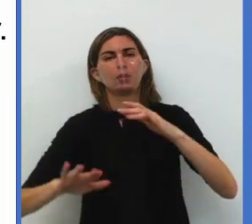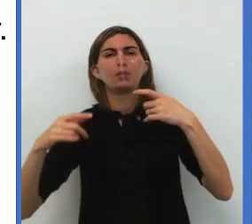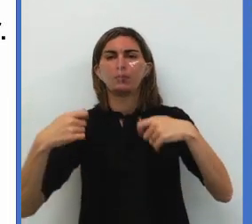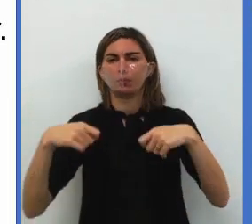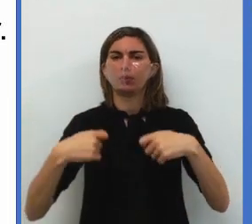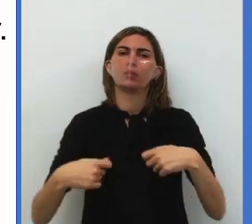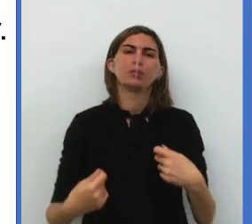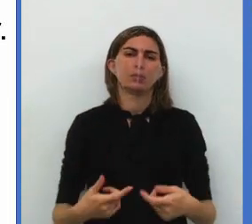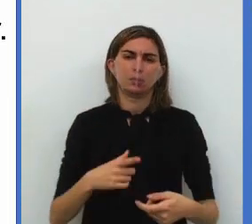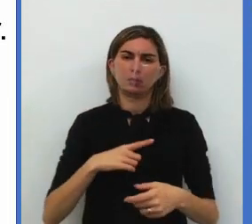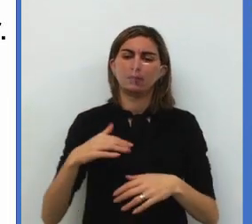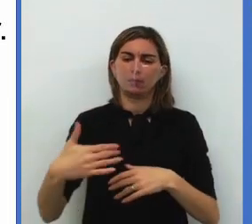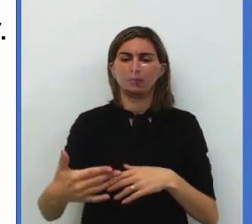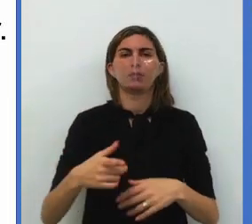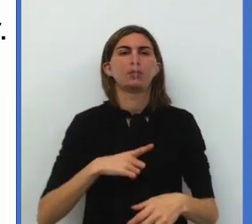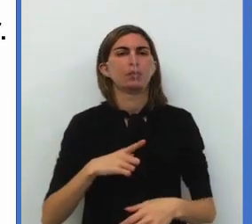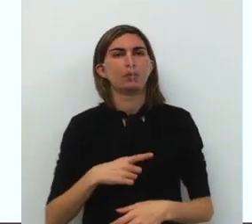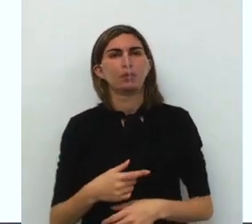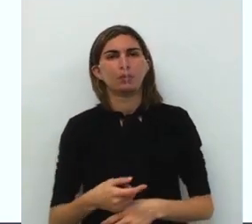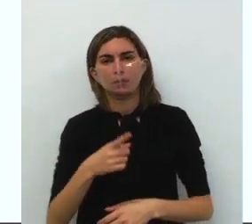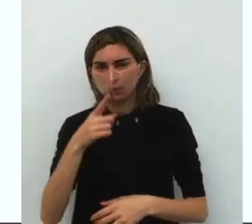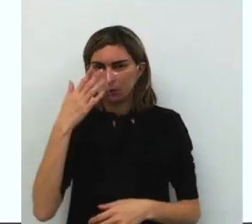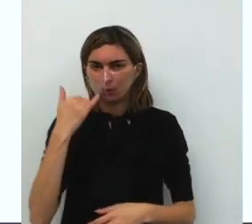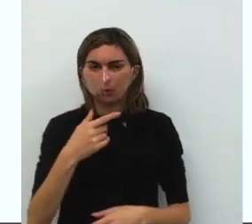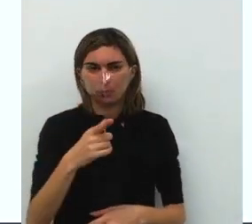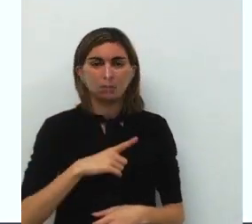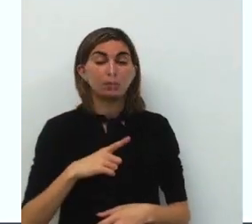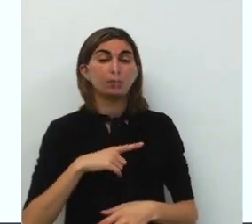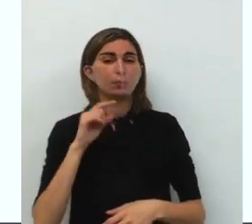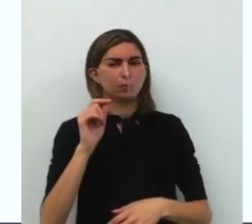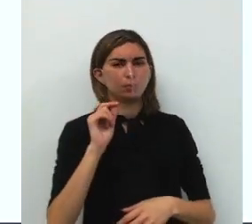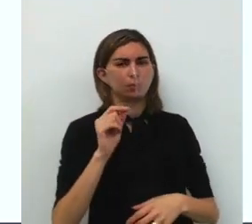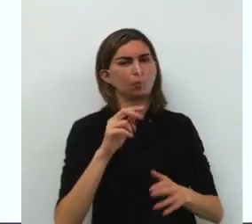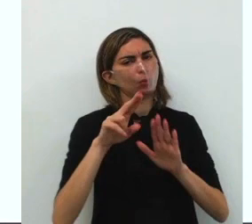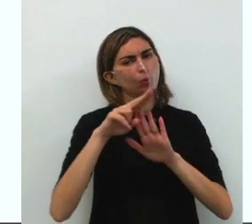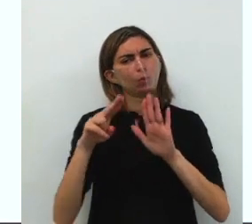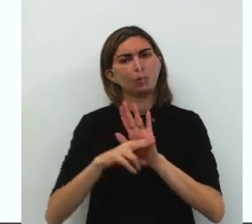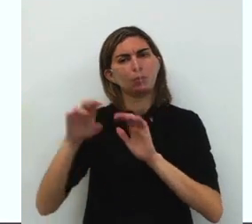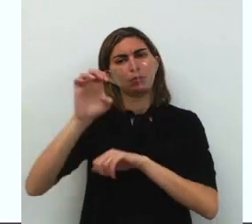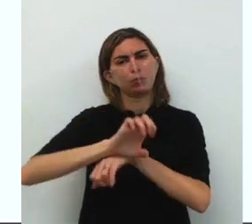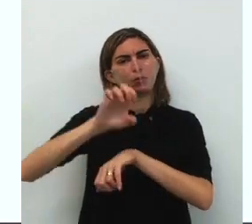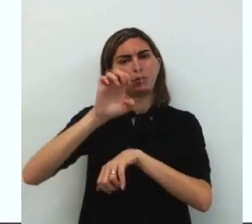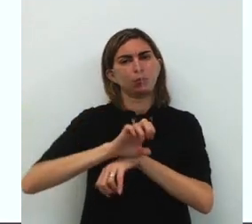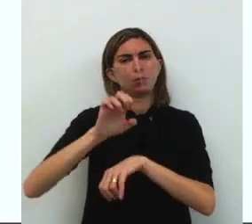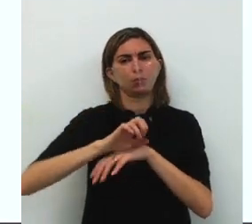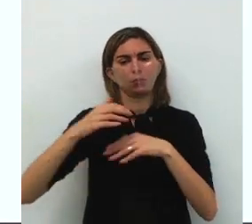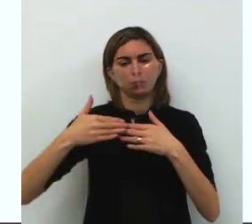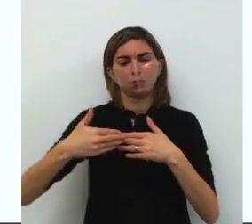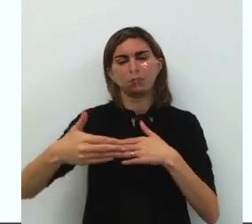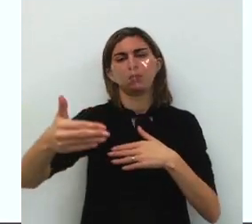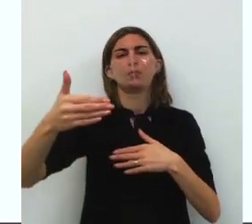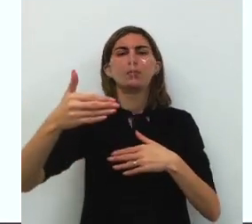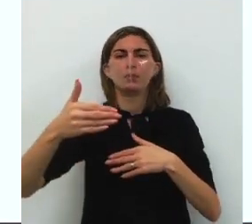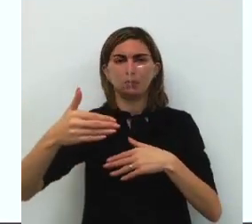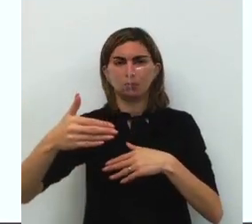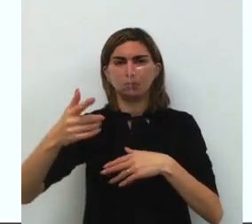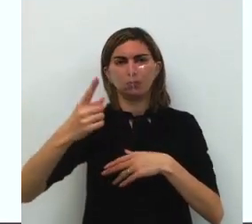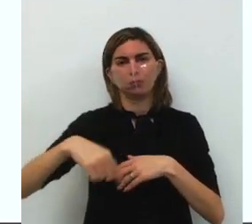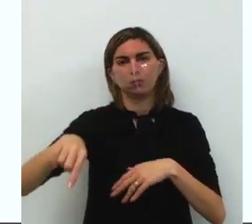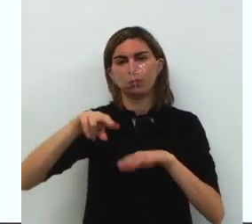cuidados que você eventualmente tenha. Você sabe que temos o quê? Umas normas estaduais, a partir do quê?